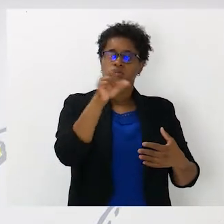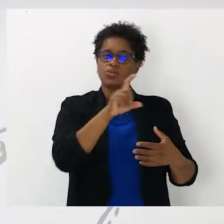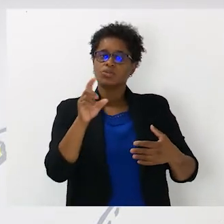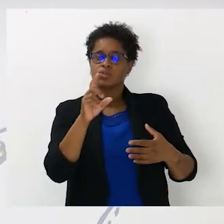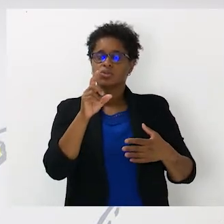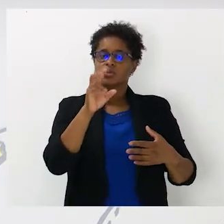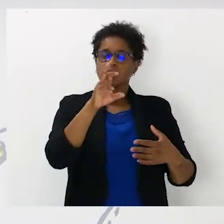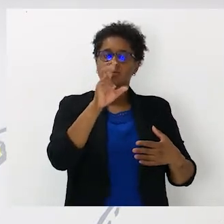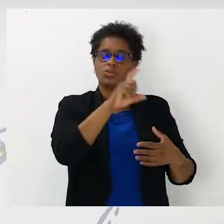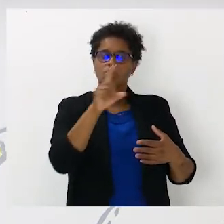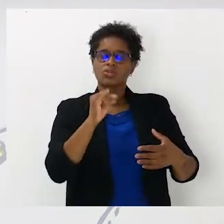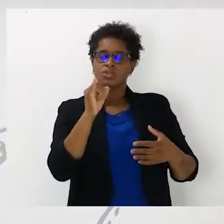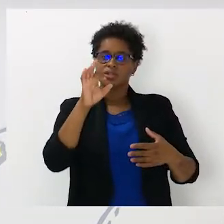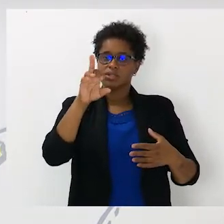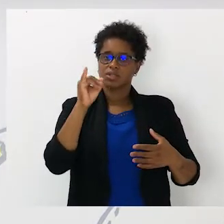Ísis,